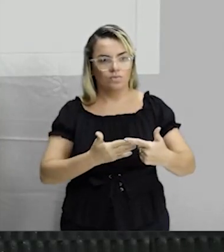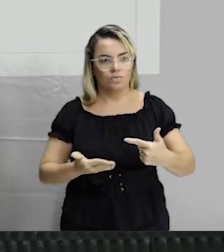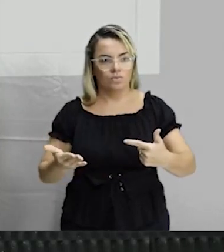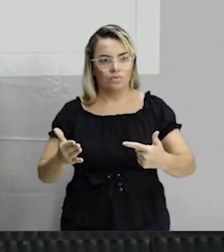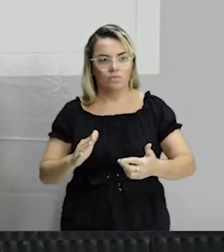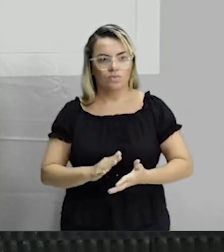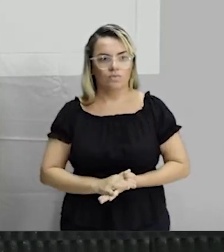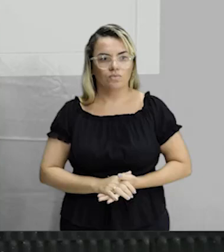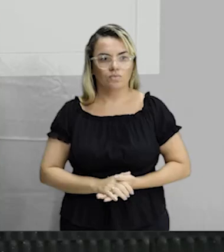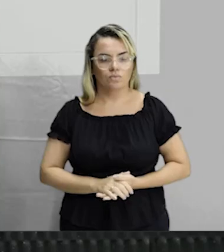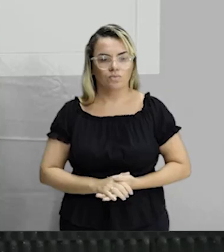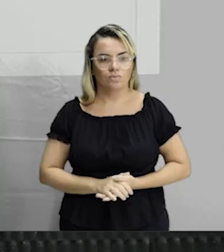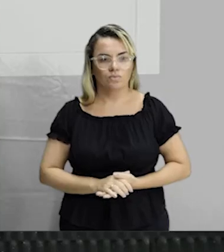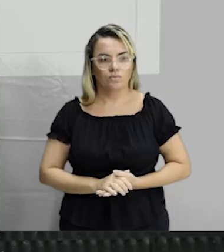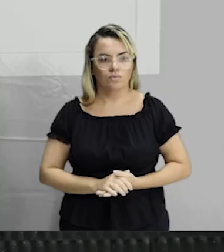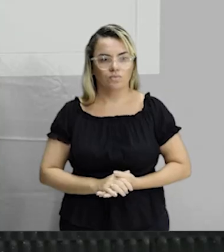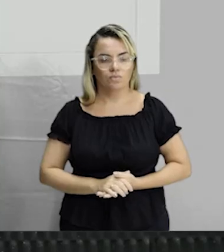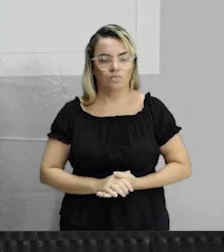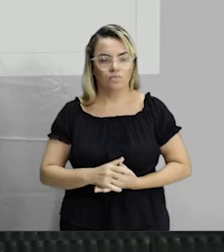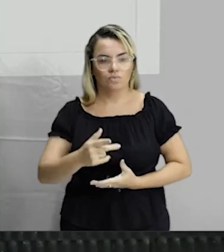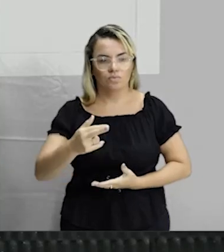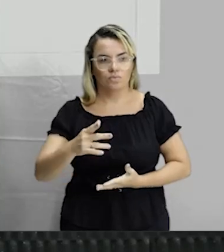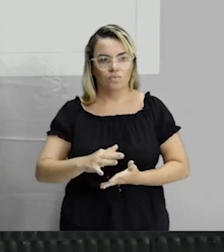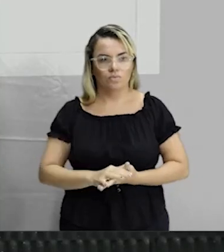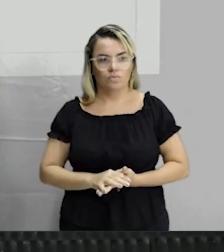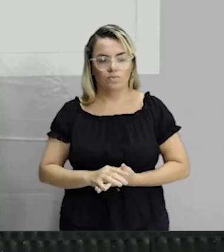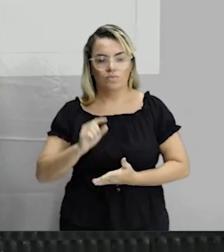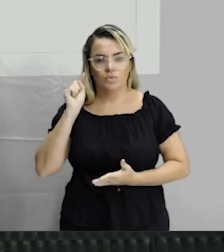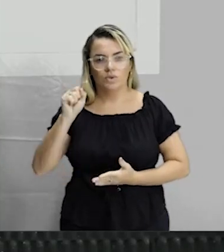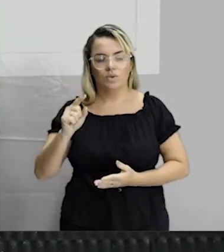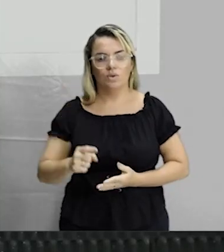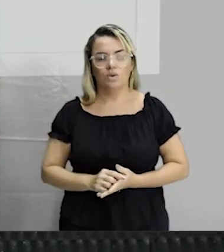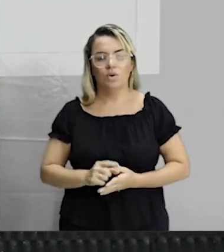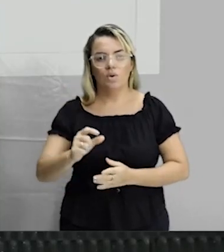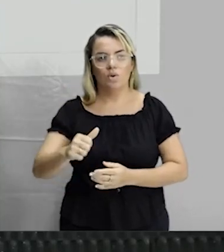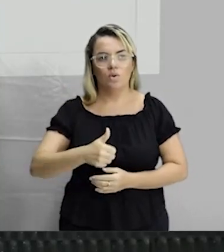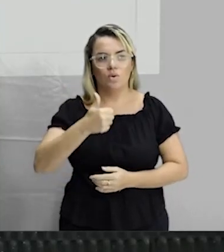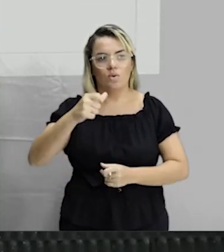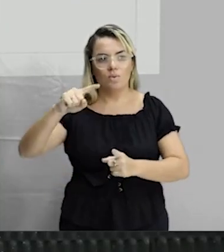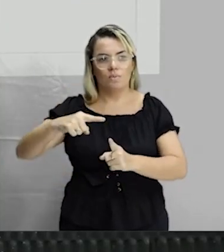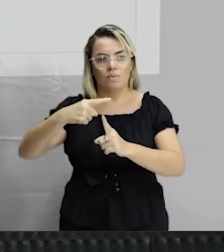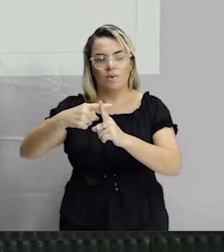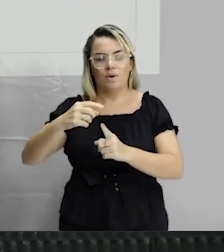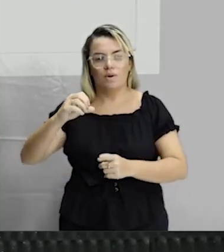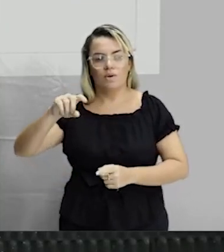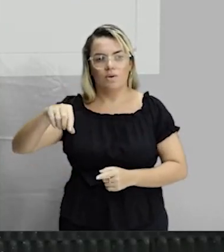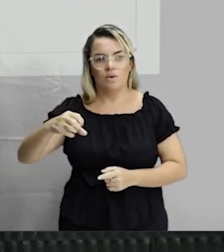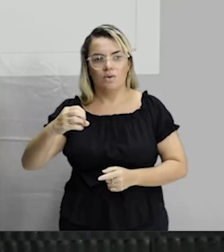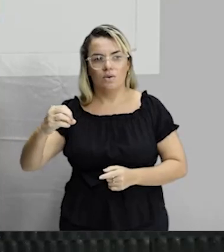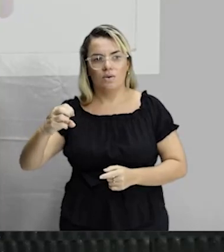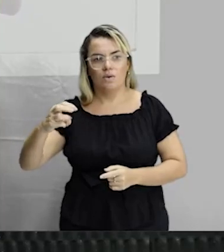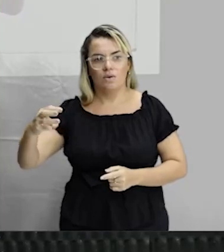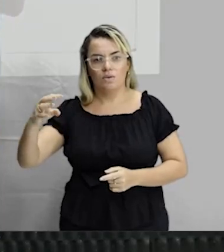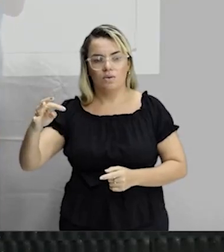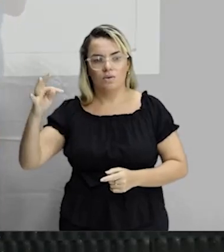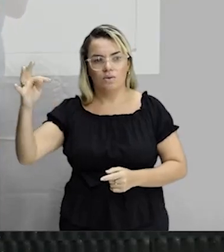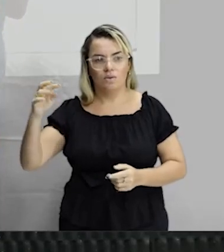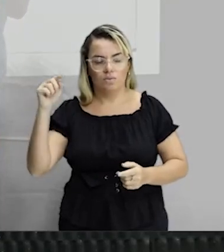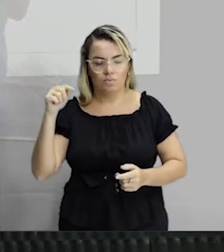Isso aqui vai ficar, somando 1 com 0,03, vai ficar